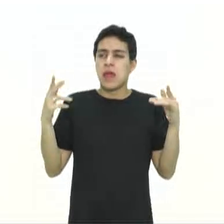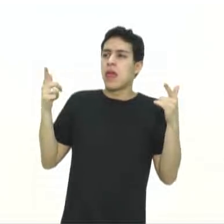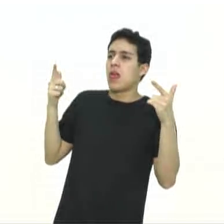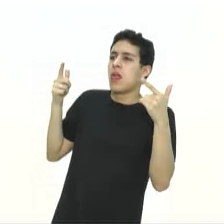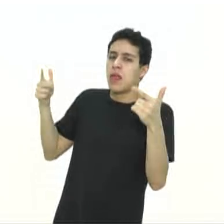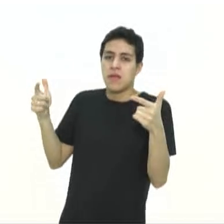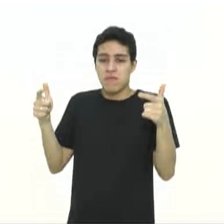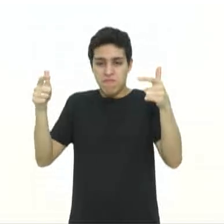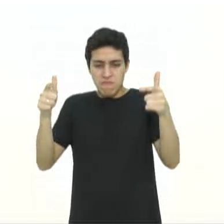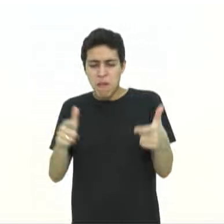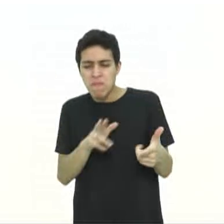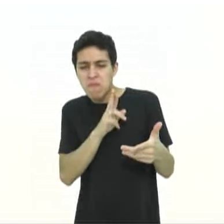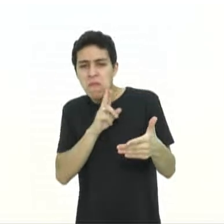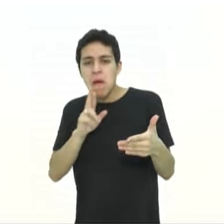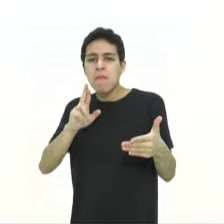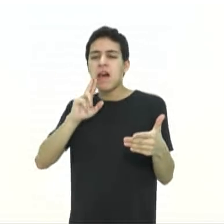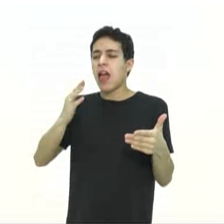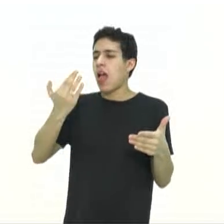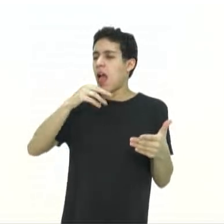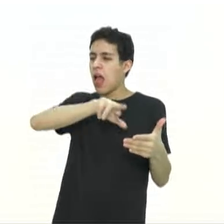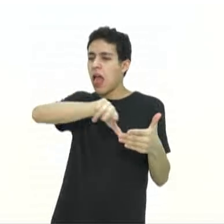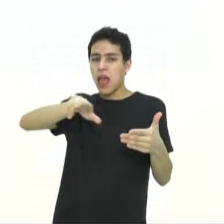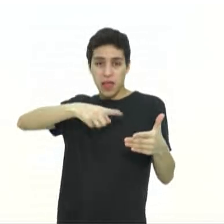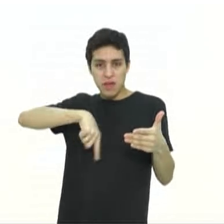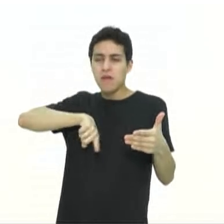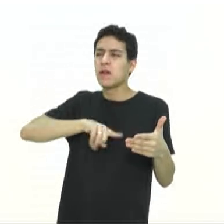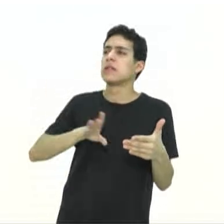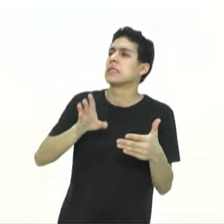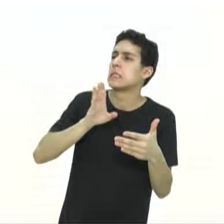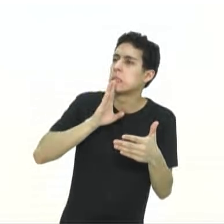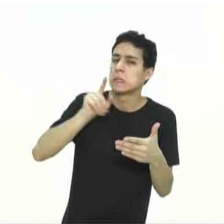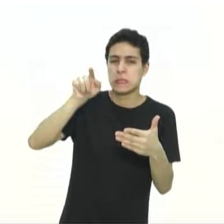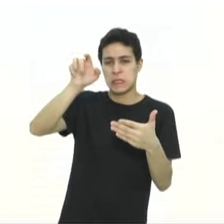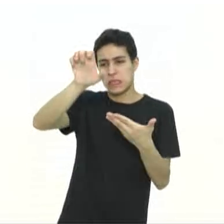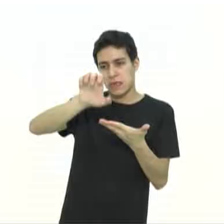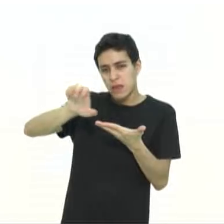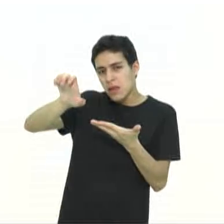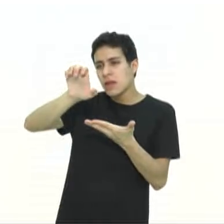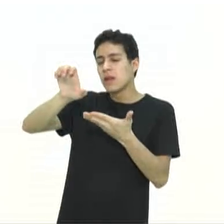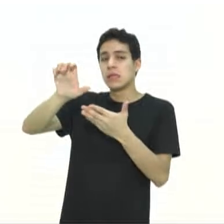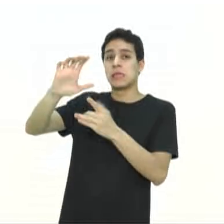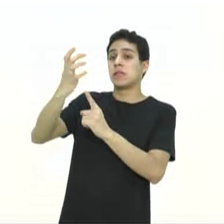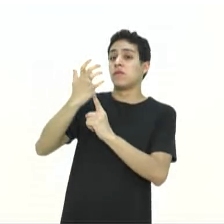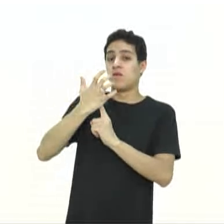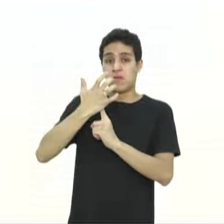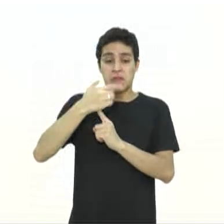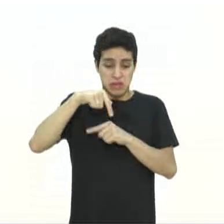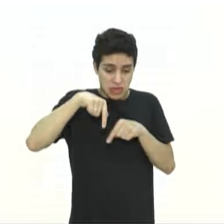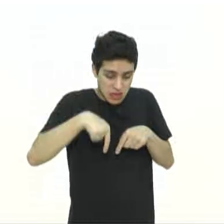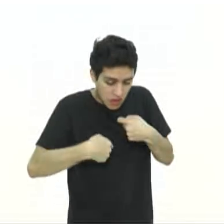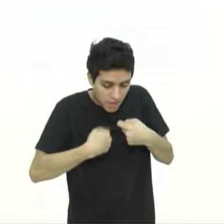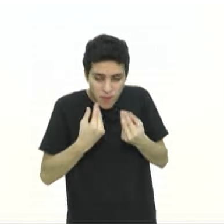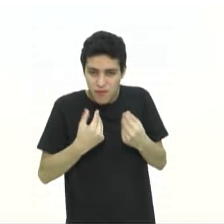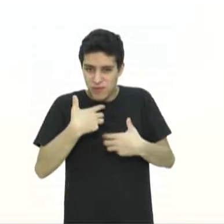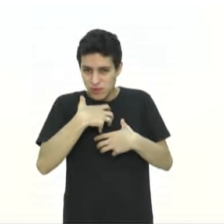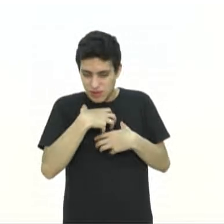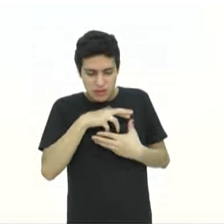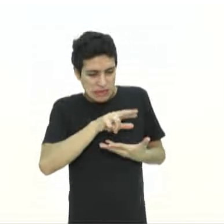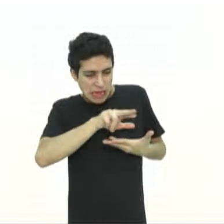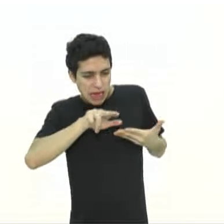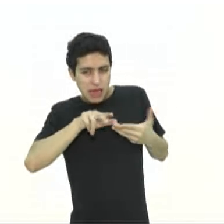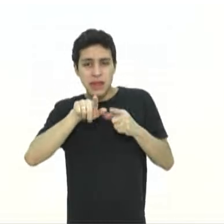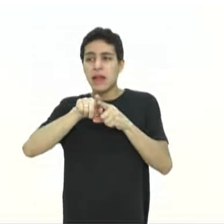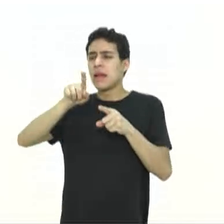restaurantes, a gastronomia europeia, né, que a gente tanto conhece, ela nos influencia a nossa gastronomia aqui, além de